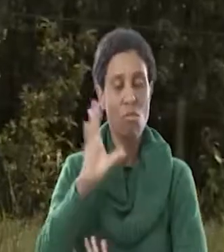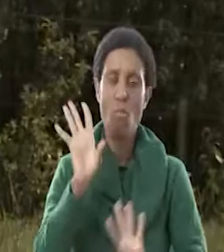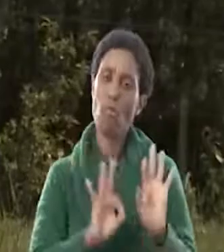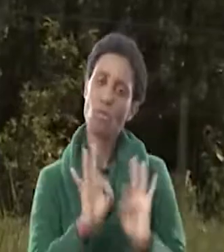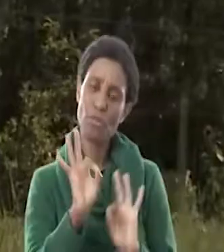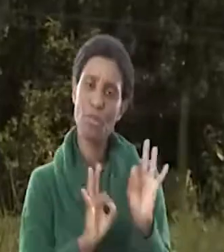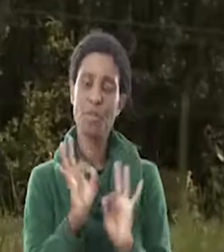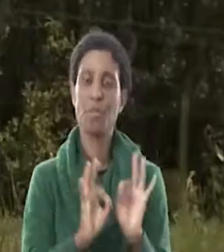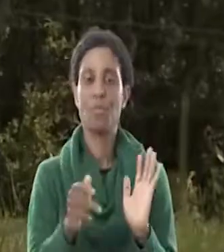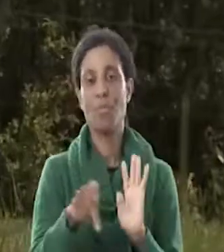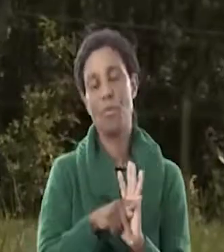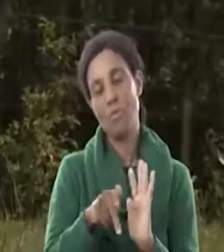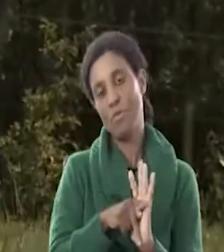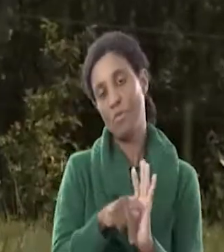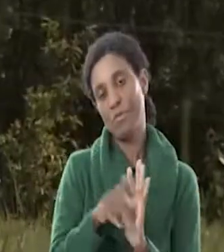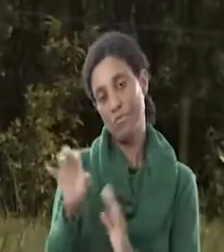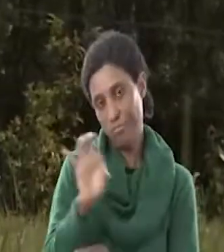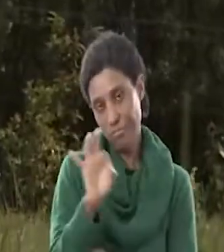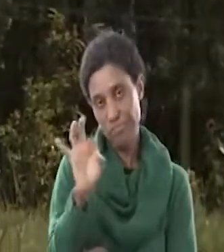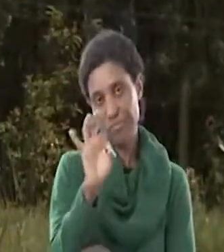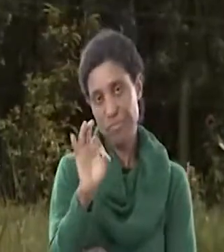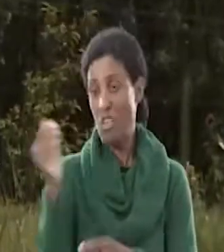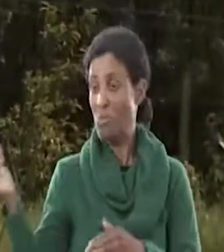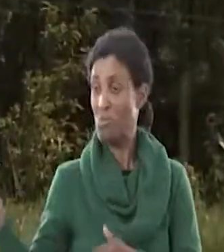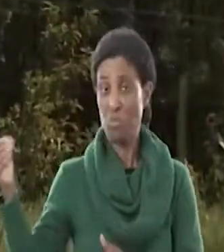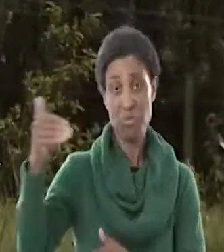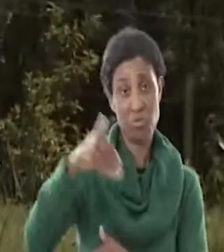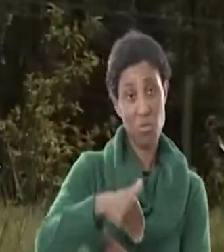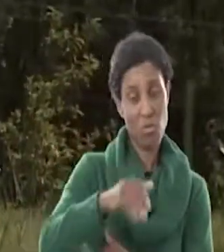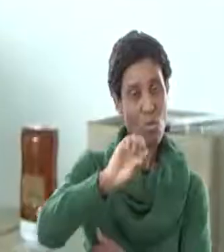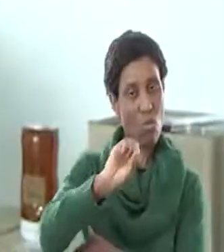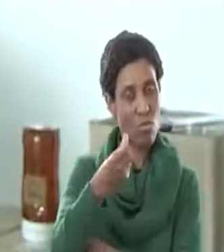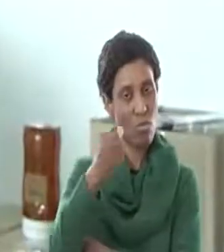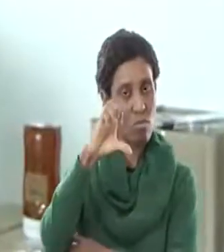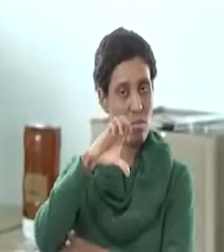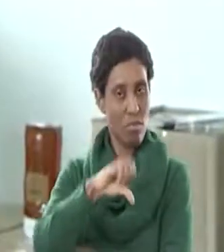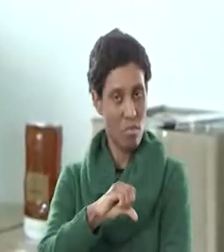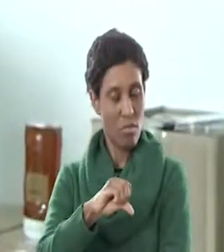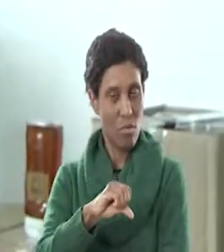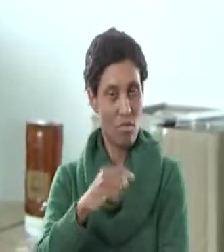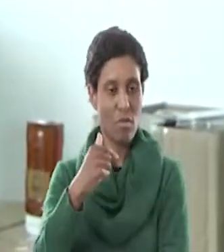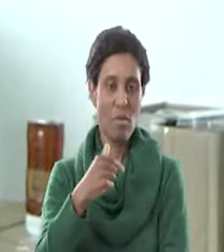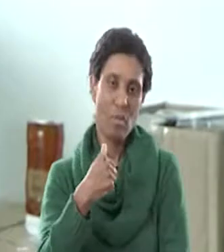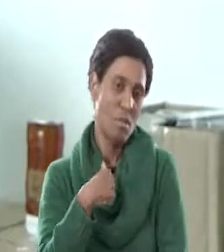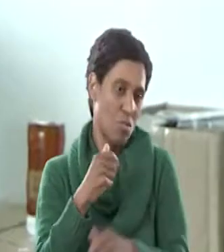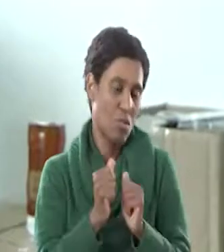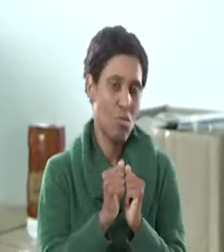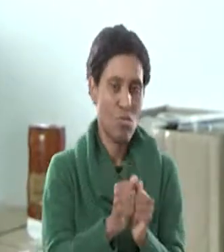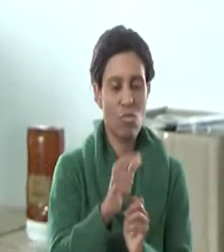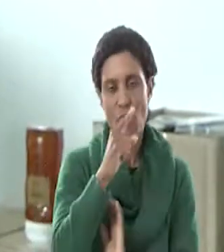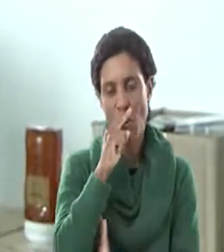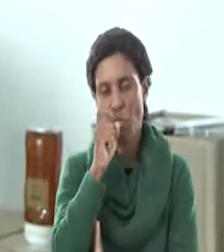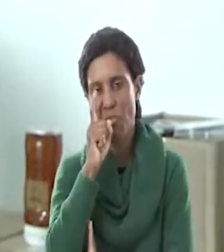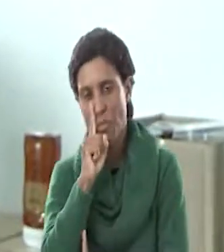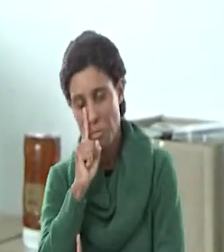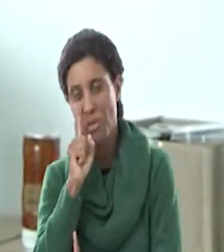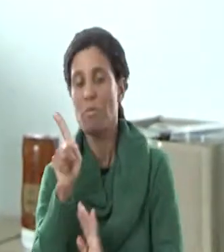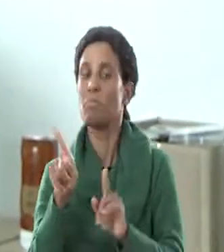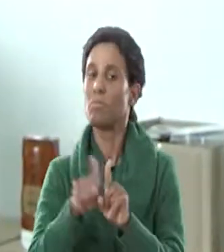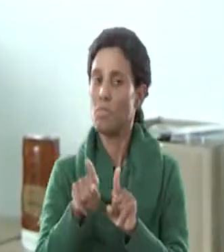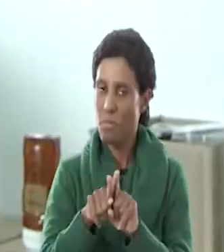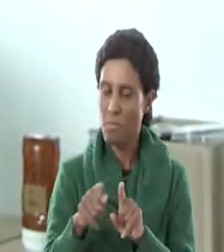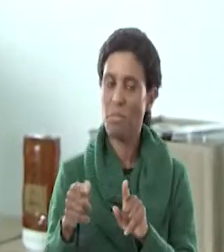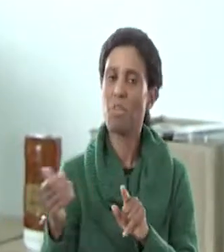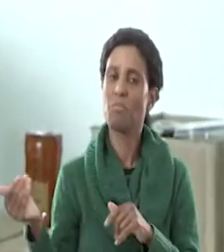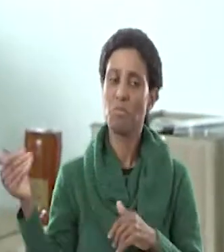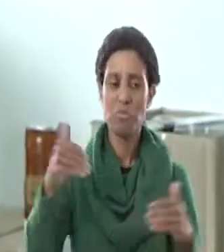projeto de apicultura. Então eles vieram para cá e em 89, eu e minha família, meu pai e minha mãe,